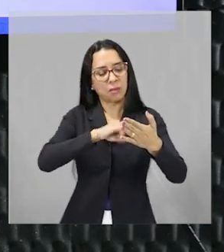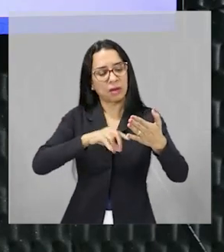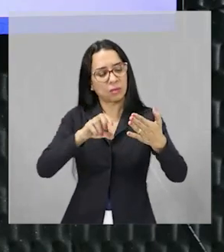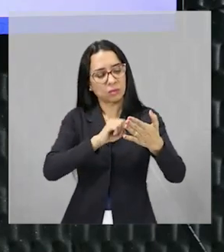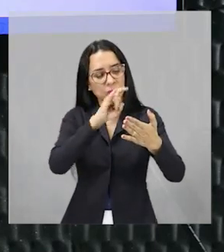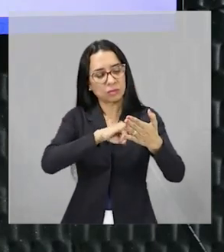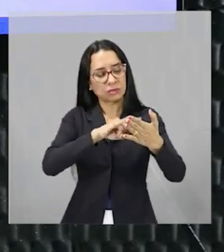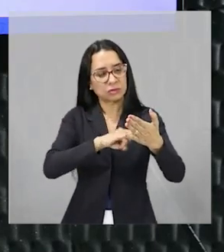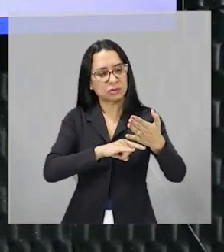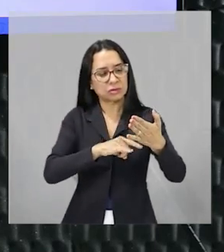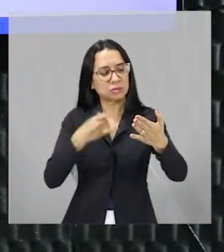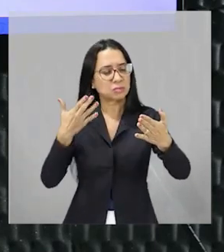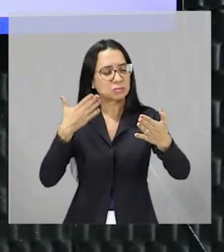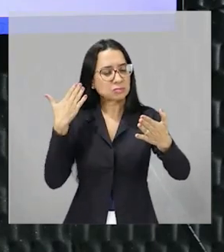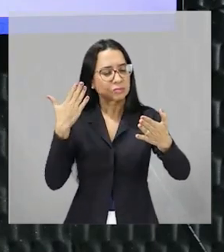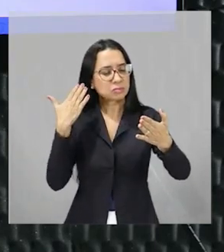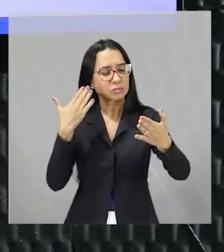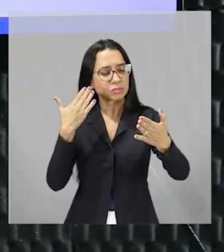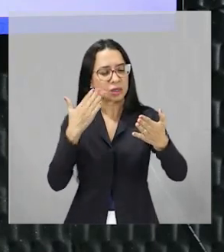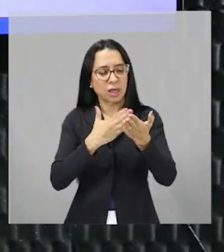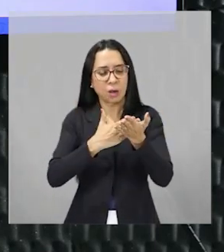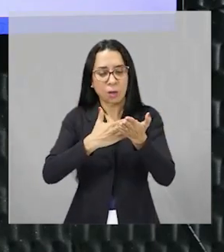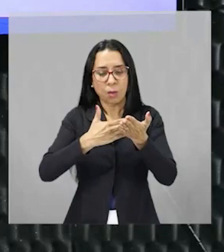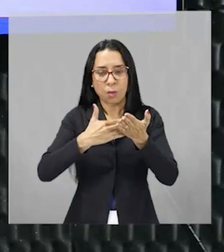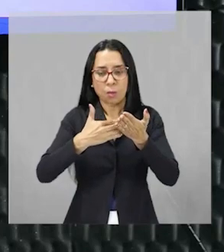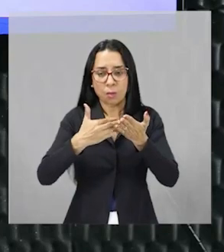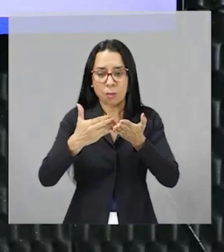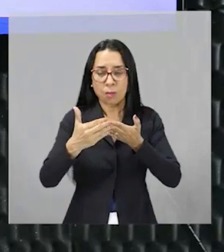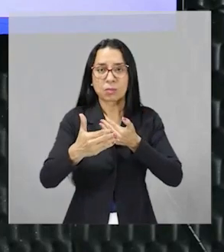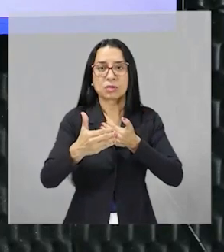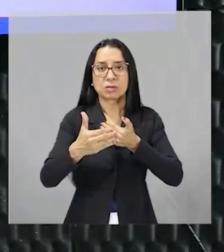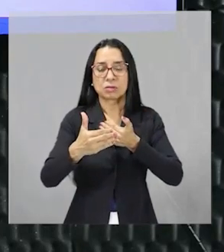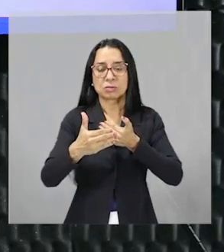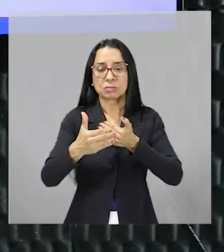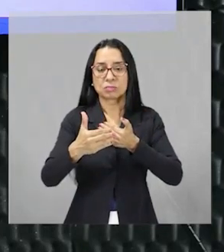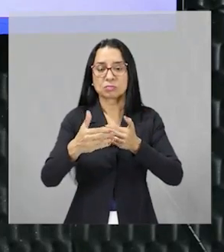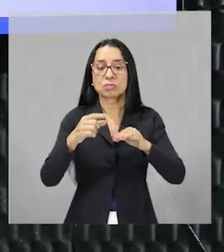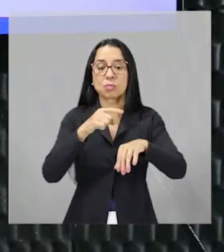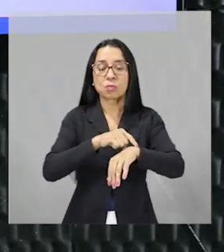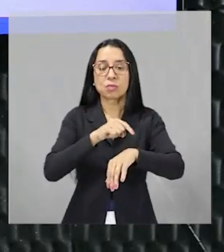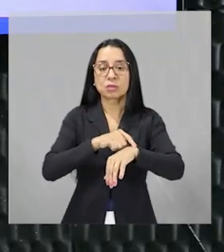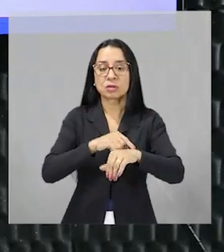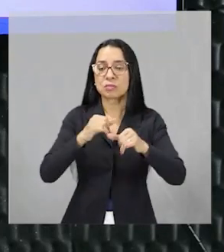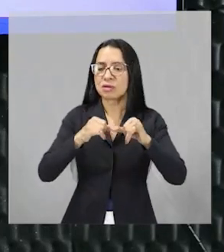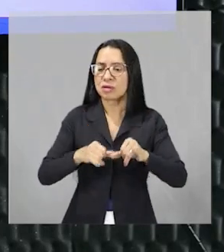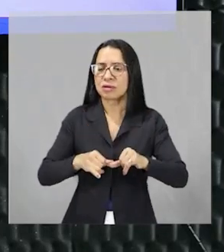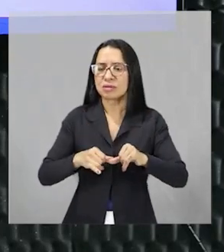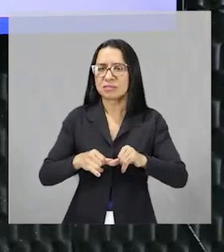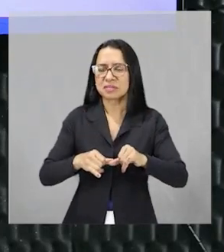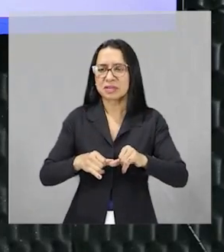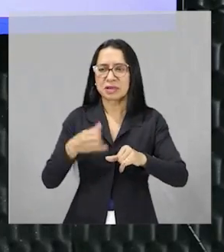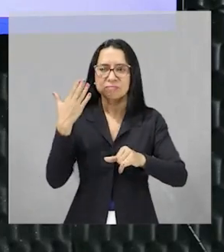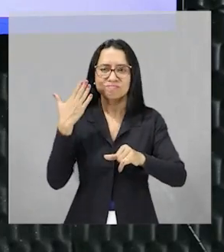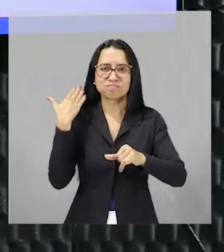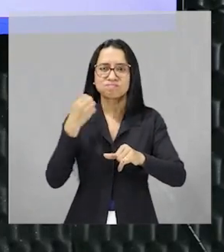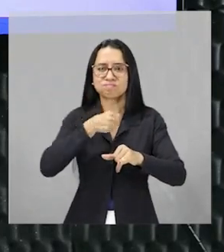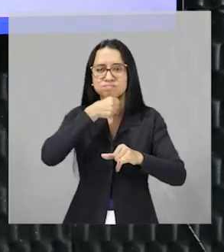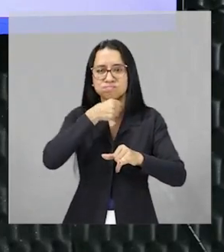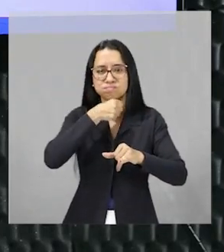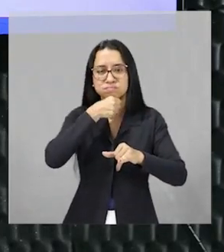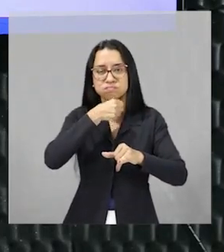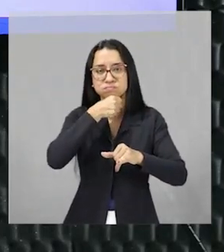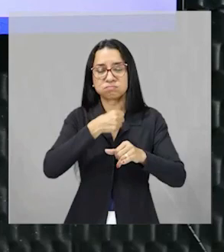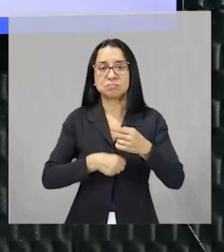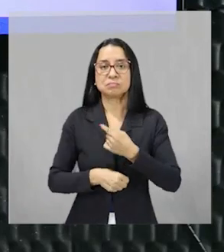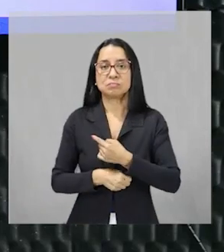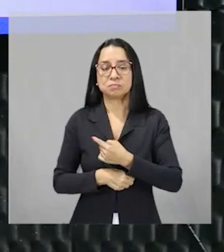ficar principalmente mais amarronzados. Né? Dá essa aparência de mais antigo, tá certo? E aí se amassava o papel, se colocava e ele ficava com essa